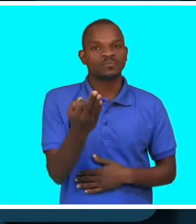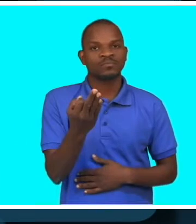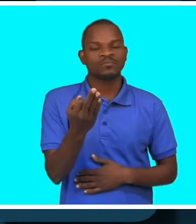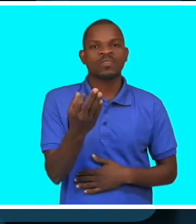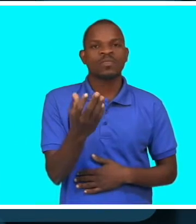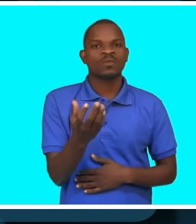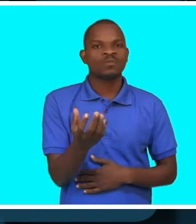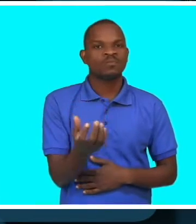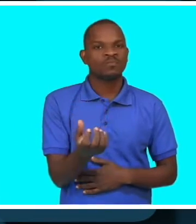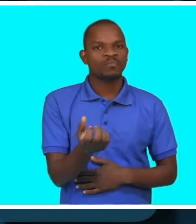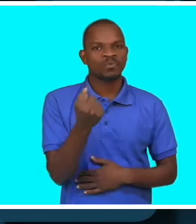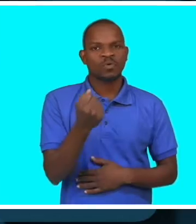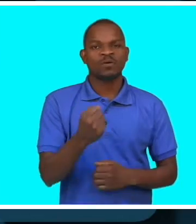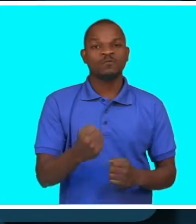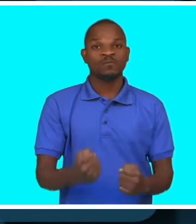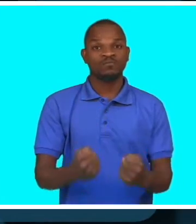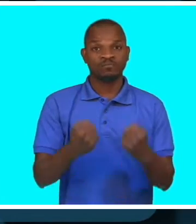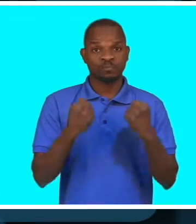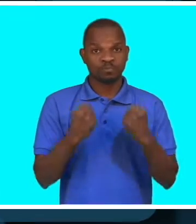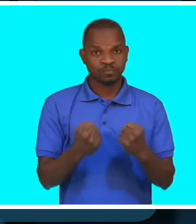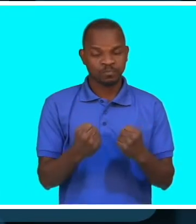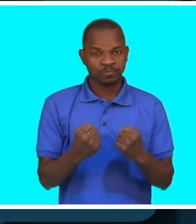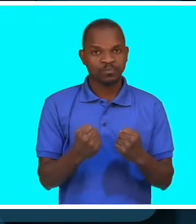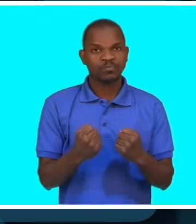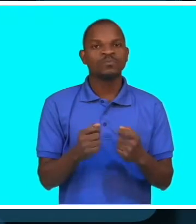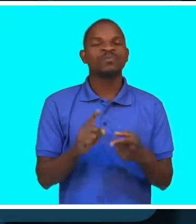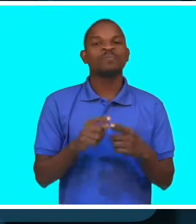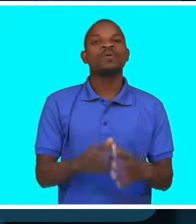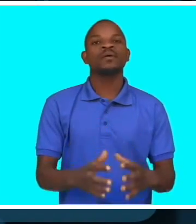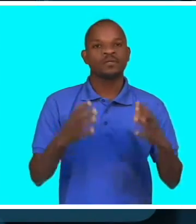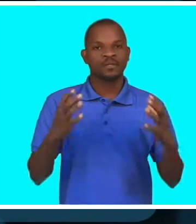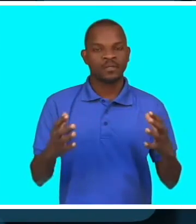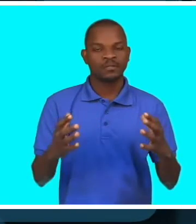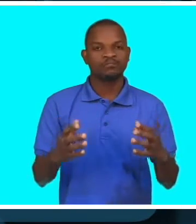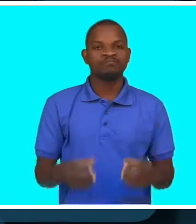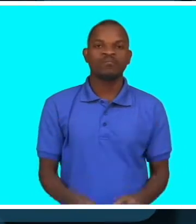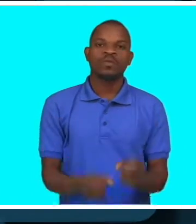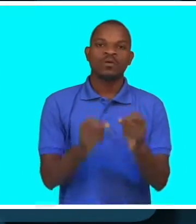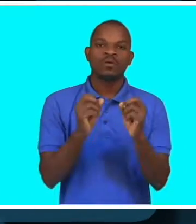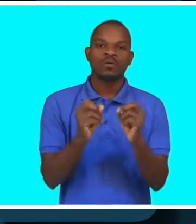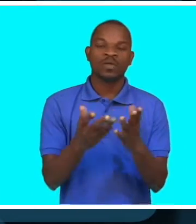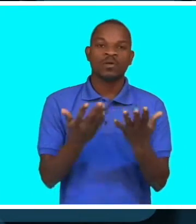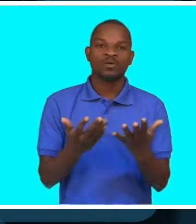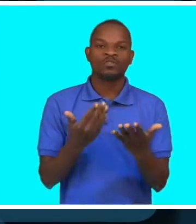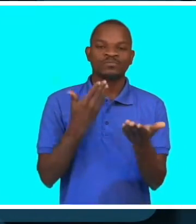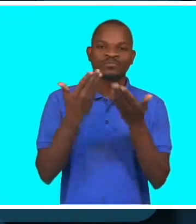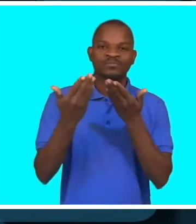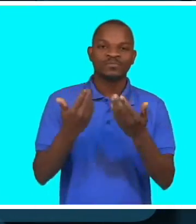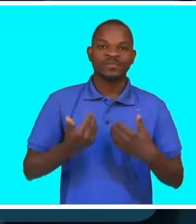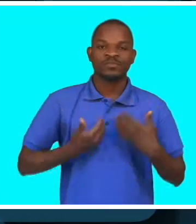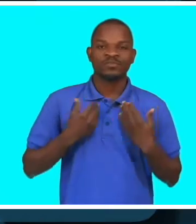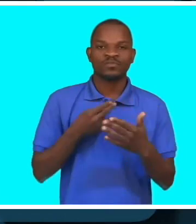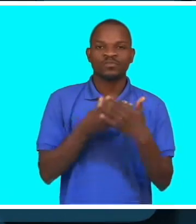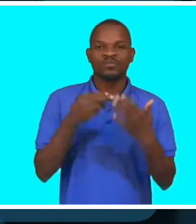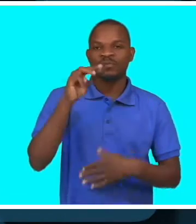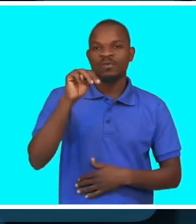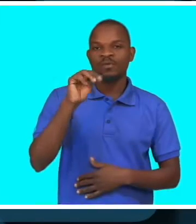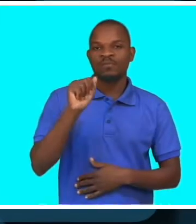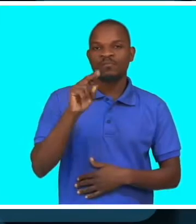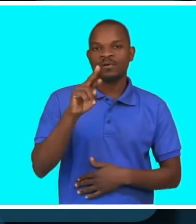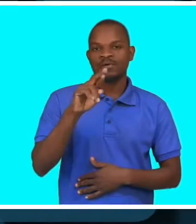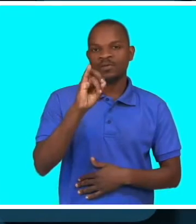vai ser reposto, vai ser grandíssimo. Hoje falamos com o jovem, Maurício,